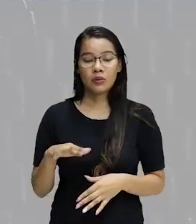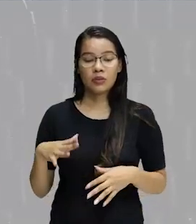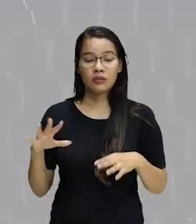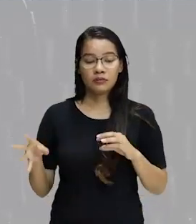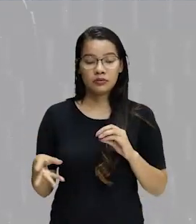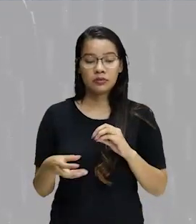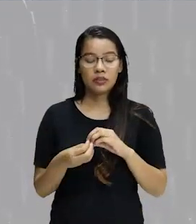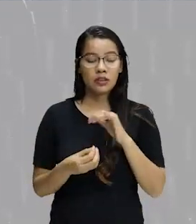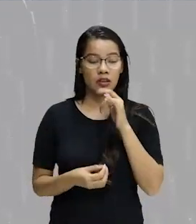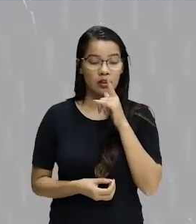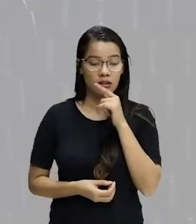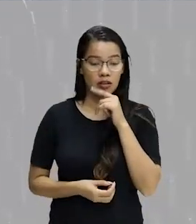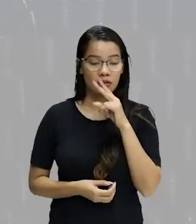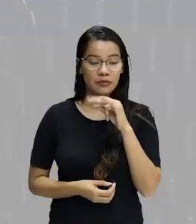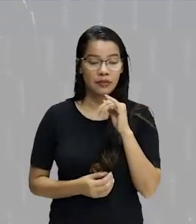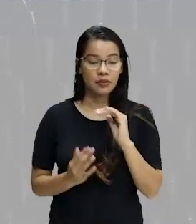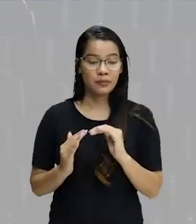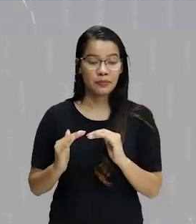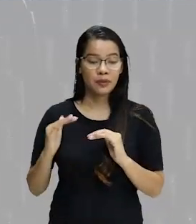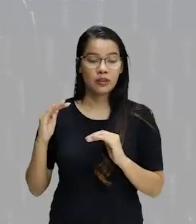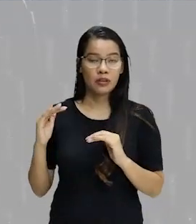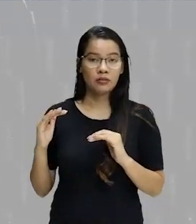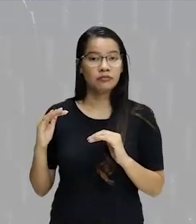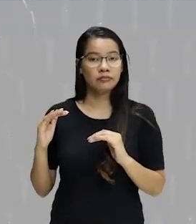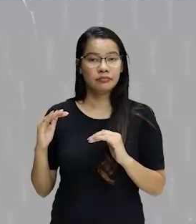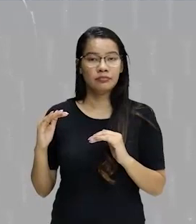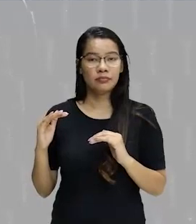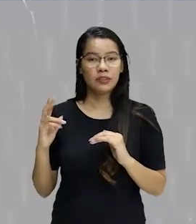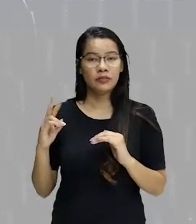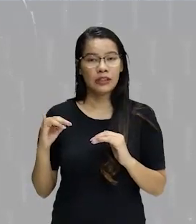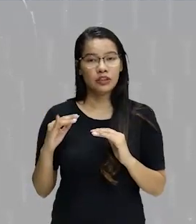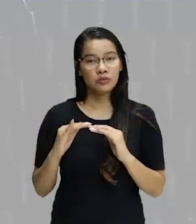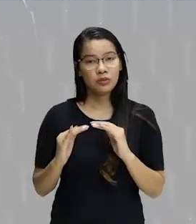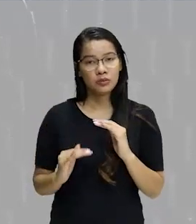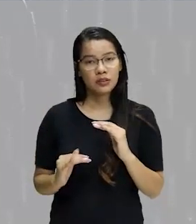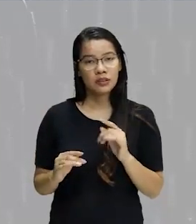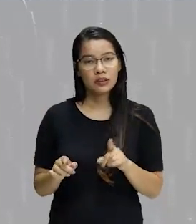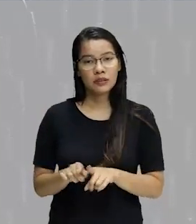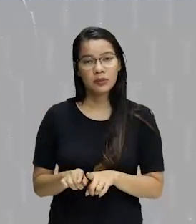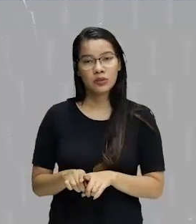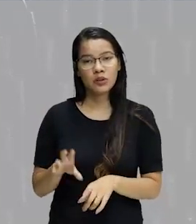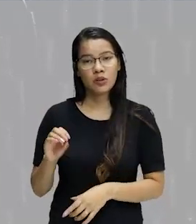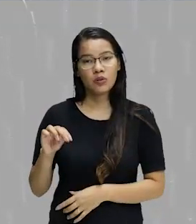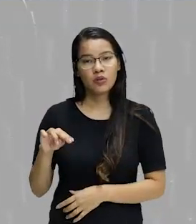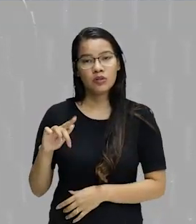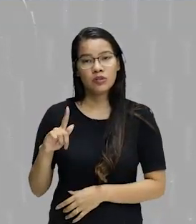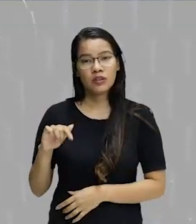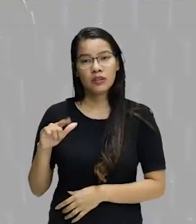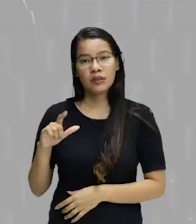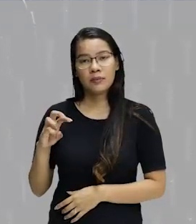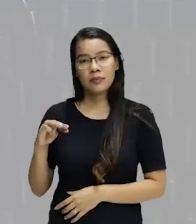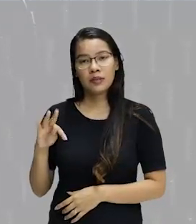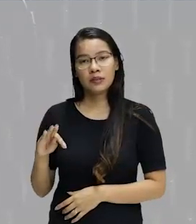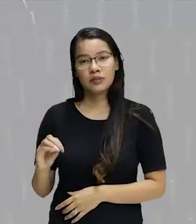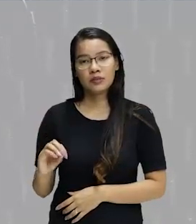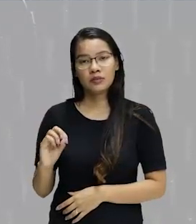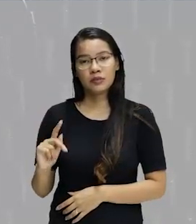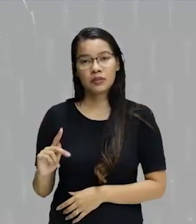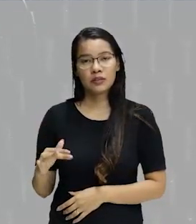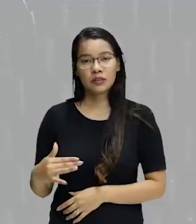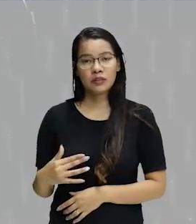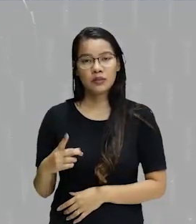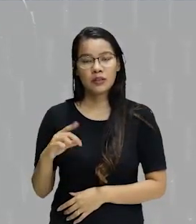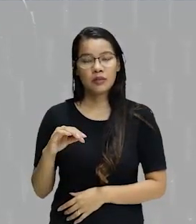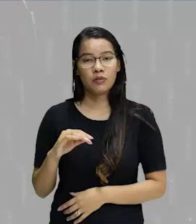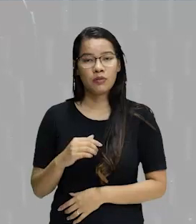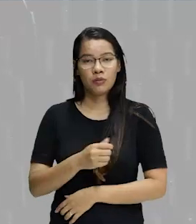à água, vai aumentar o ponto de ebulição e vai diminuir o ponto de congelamento, certo? Então, é